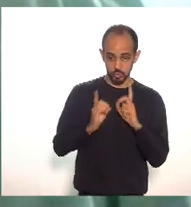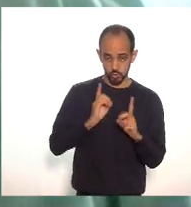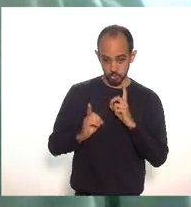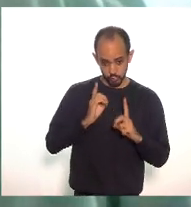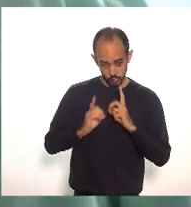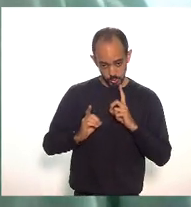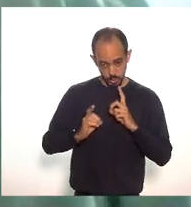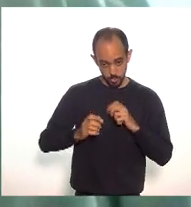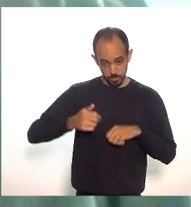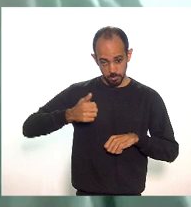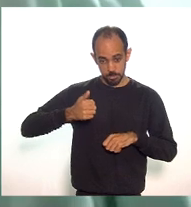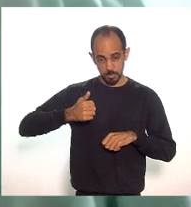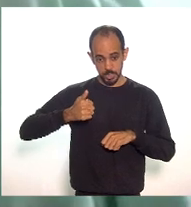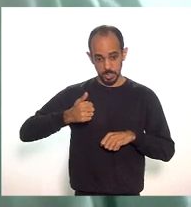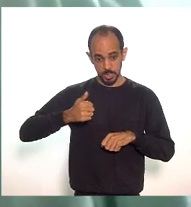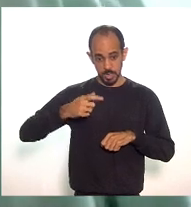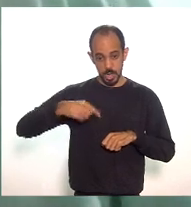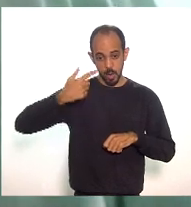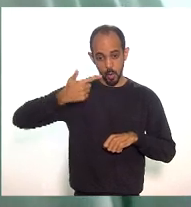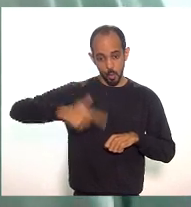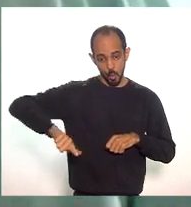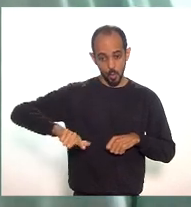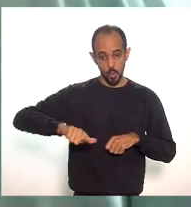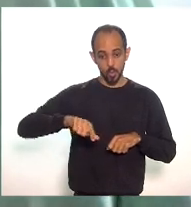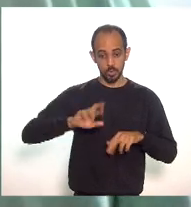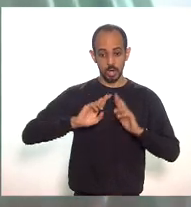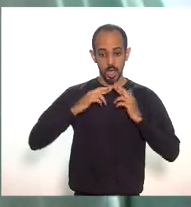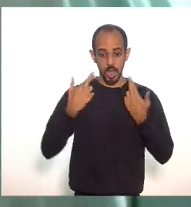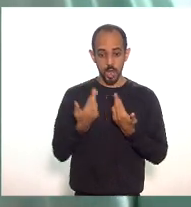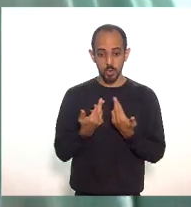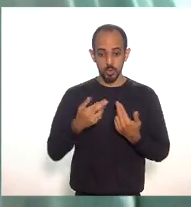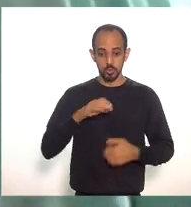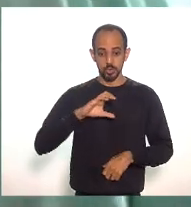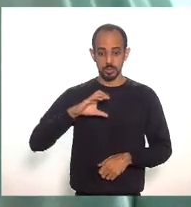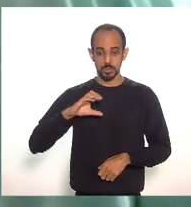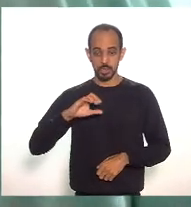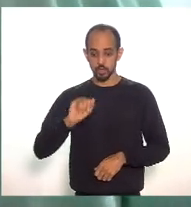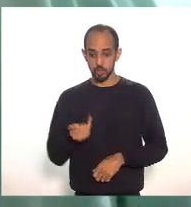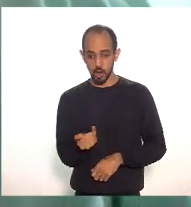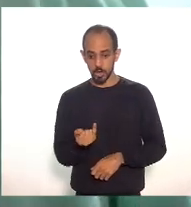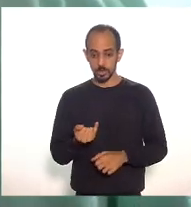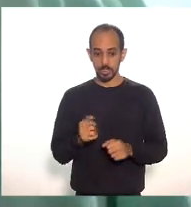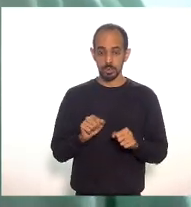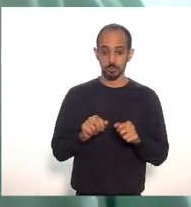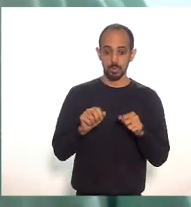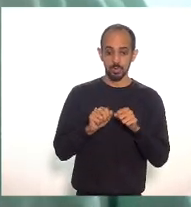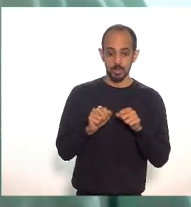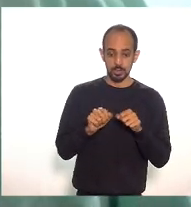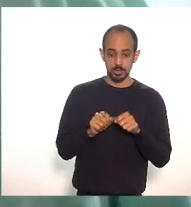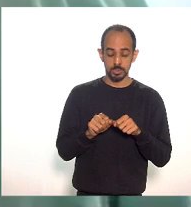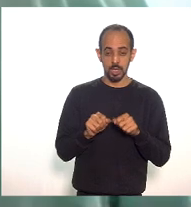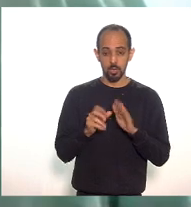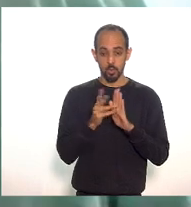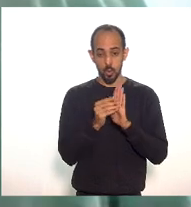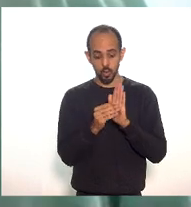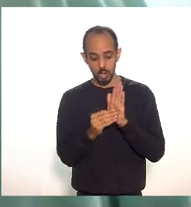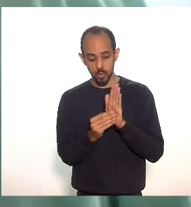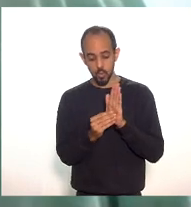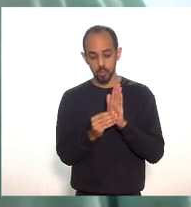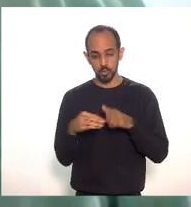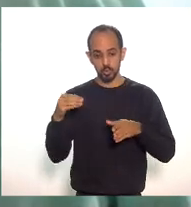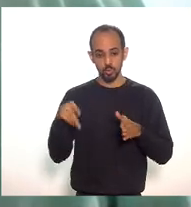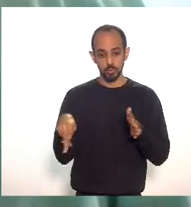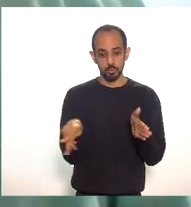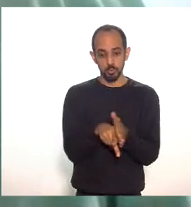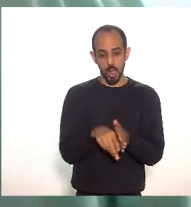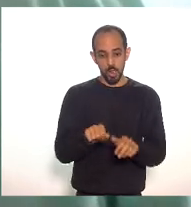ponto primeiro na próxima reunião da ccj e tentássemos fazer uma composição na própria